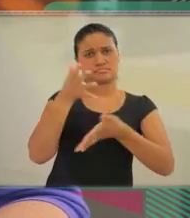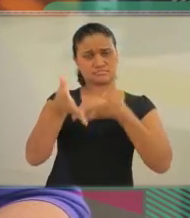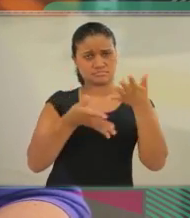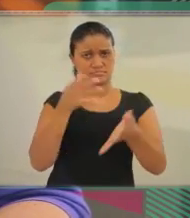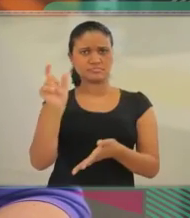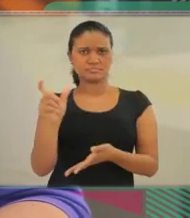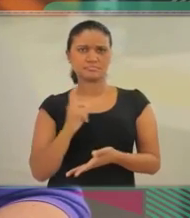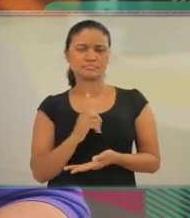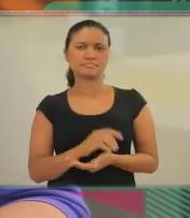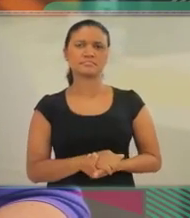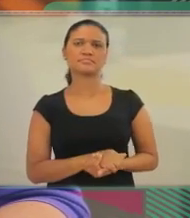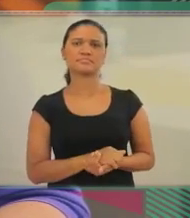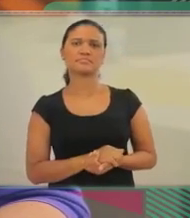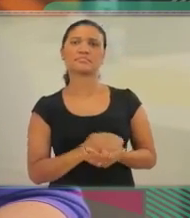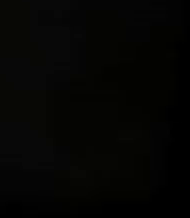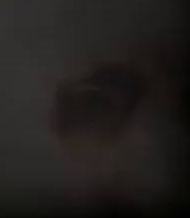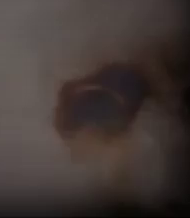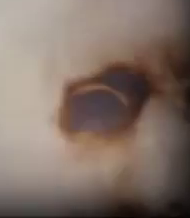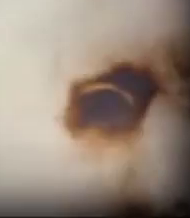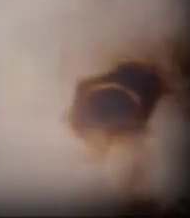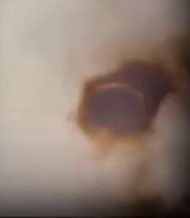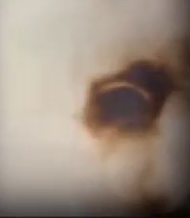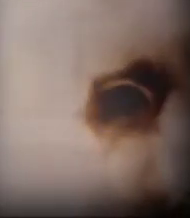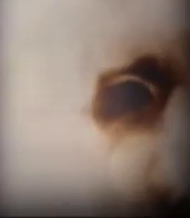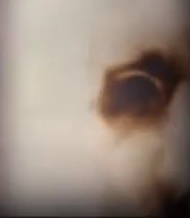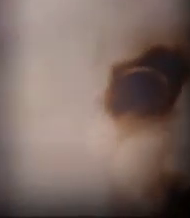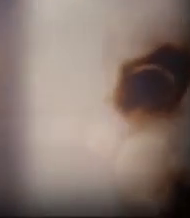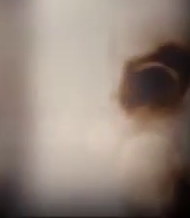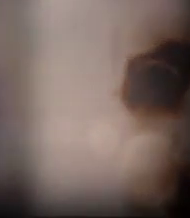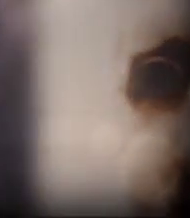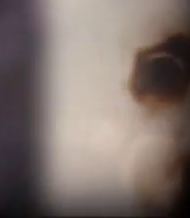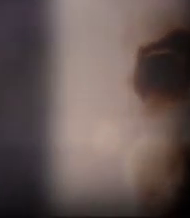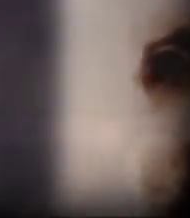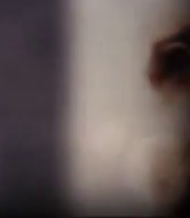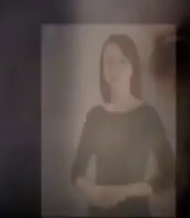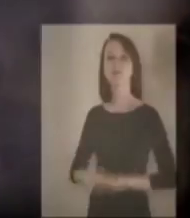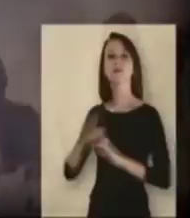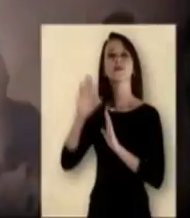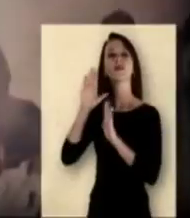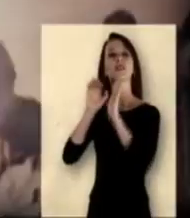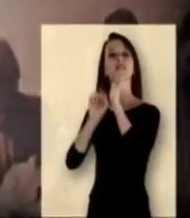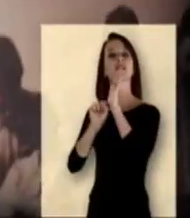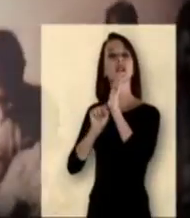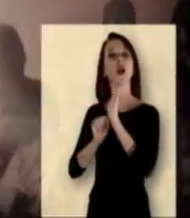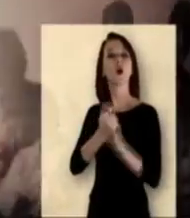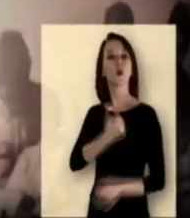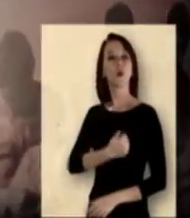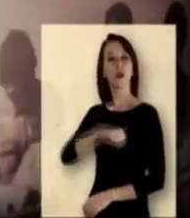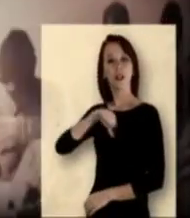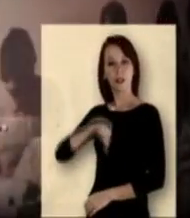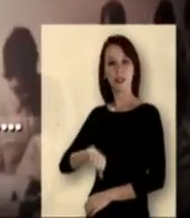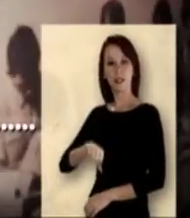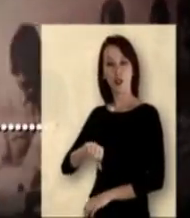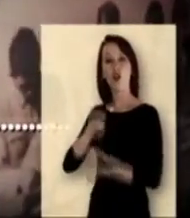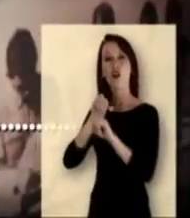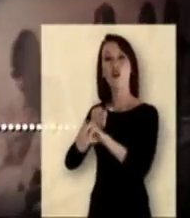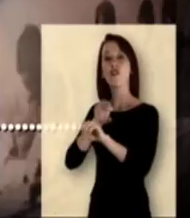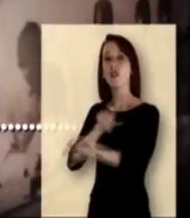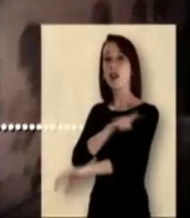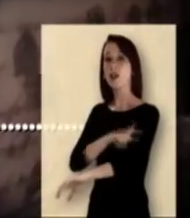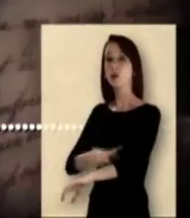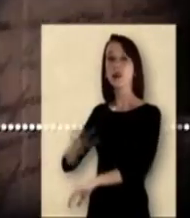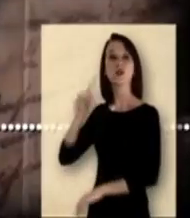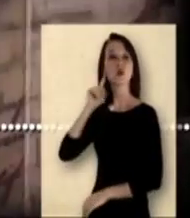e conta com a língua brasileira de sinais. Sobre imagens antigas de crianças na escola aparece escrito: Século XIX.